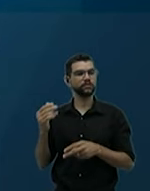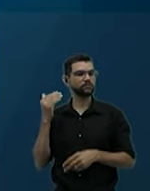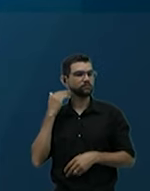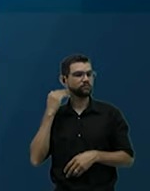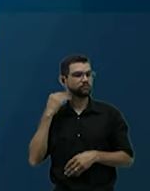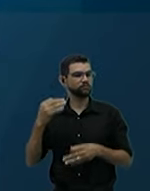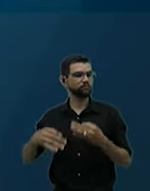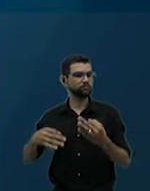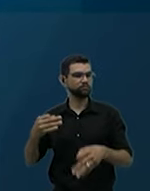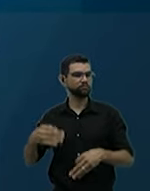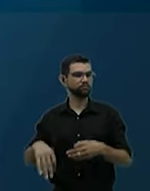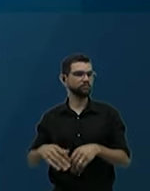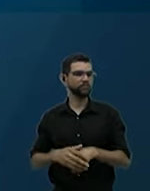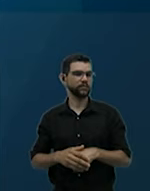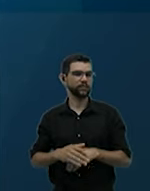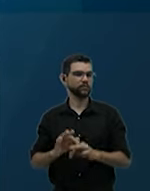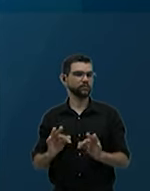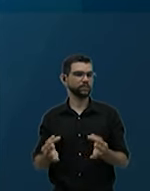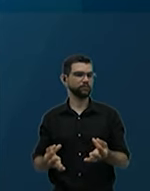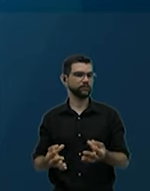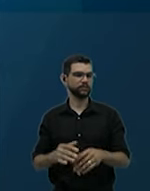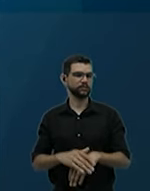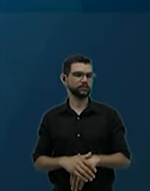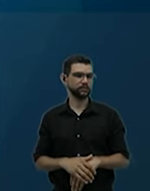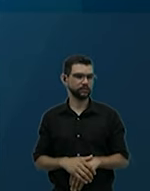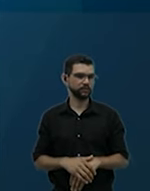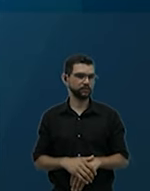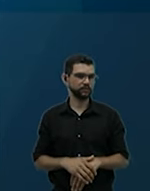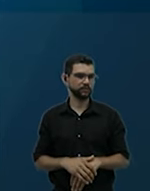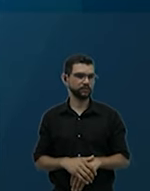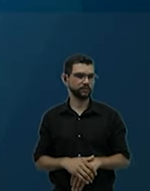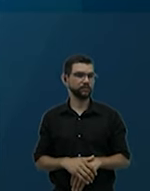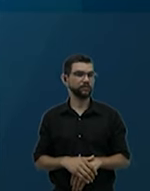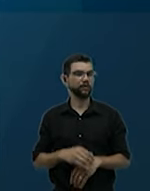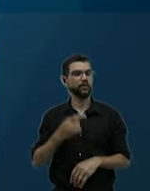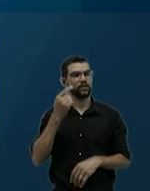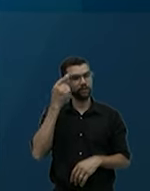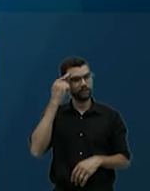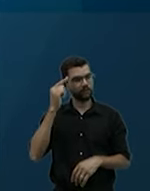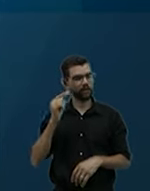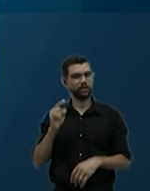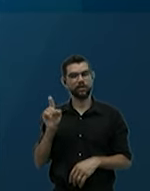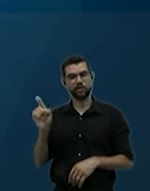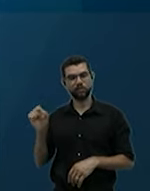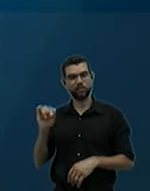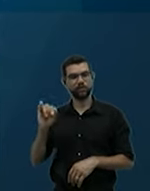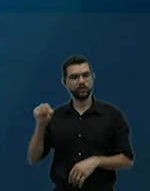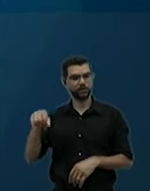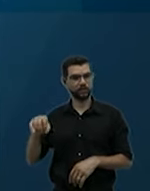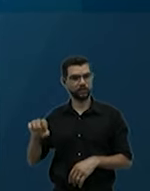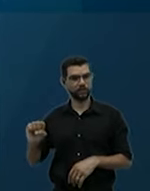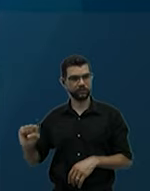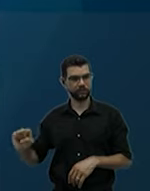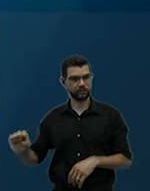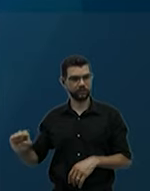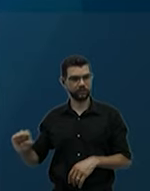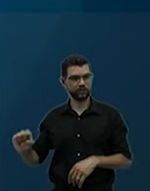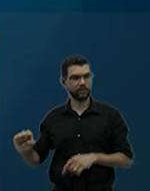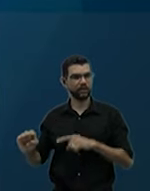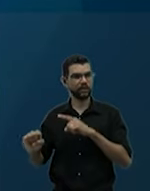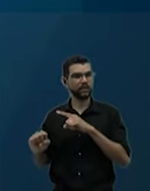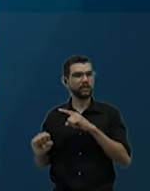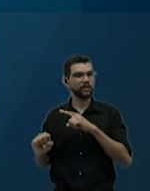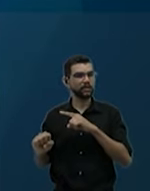lembraria ao INSS, que tão brilhantemente sustentou,